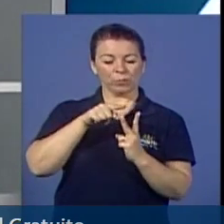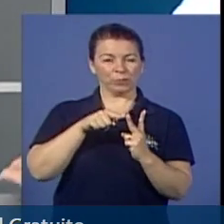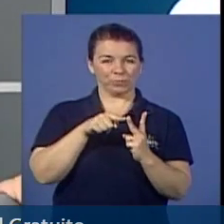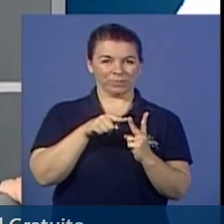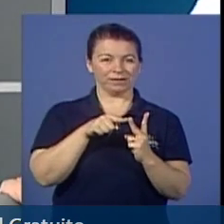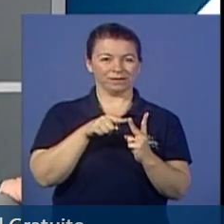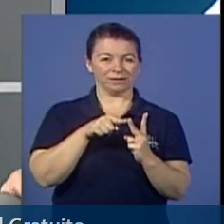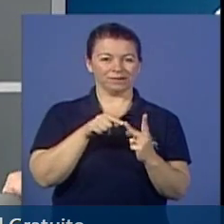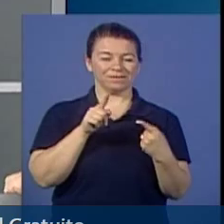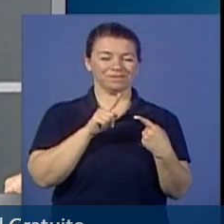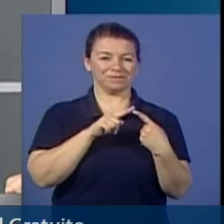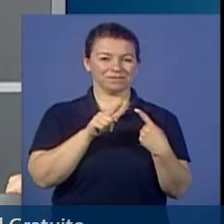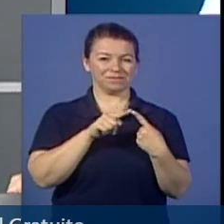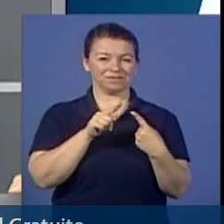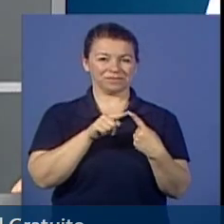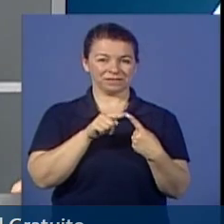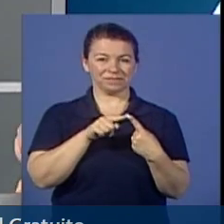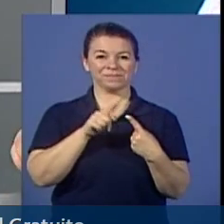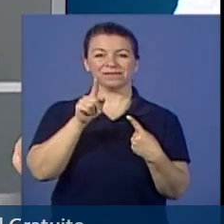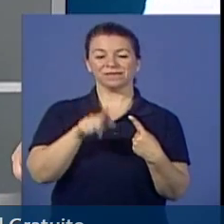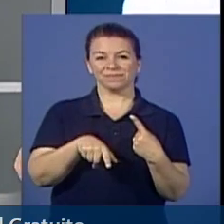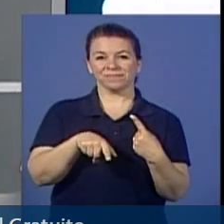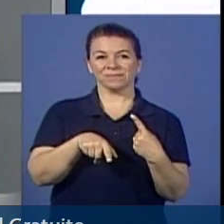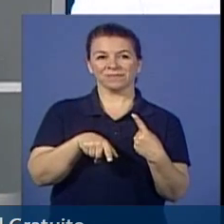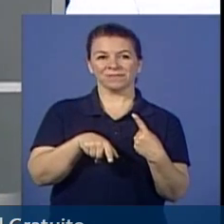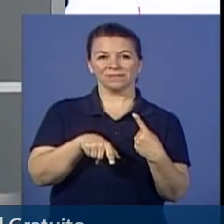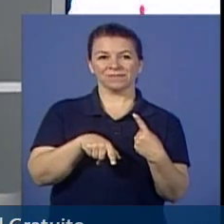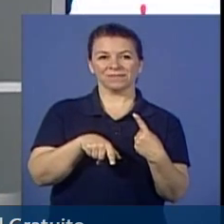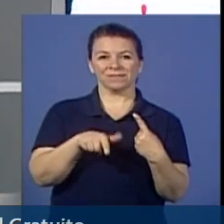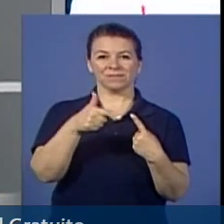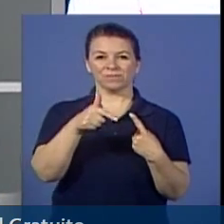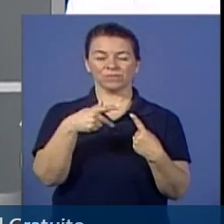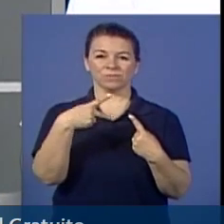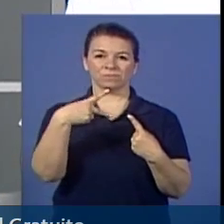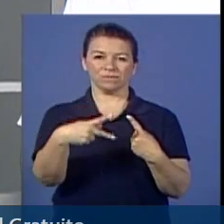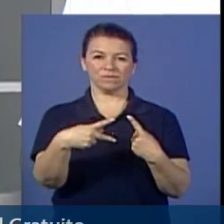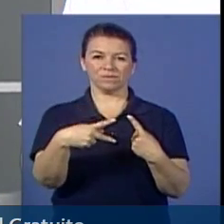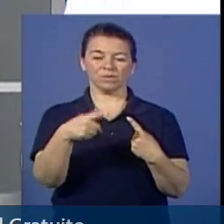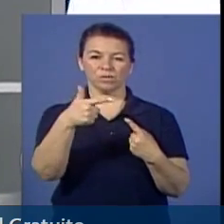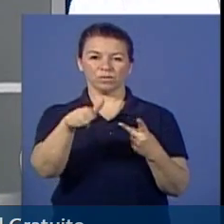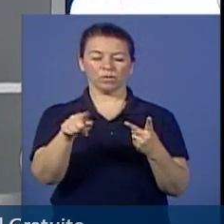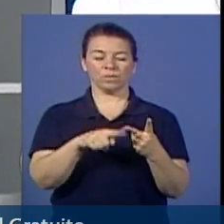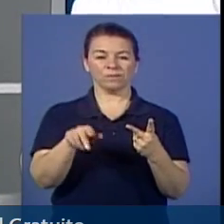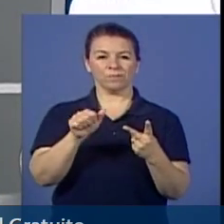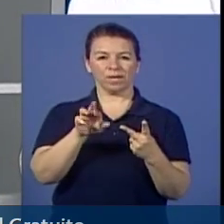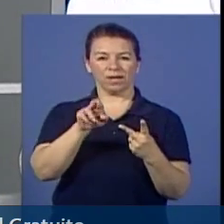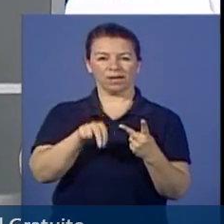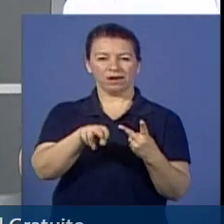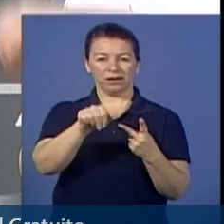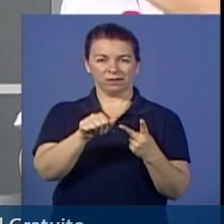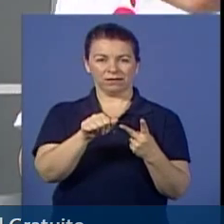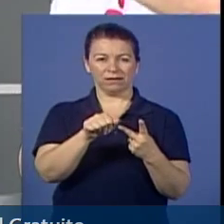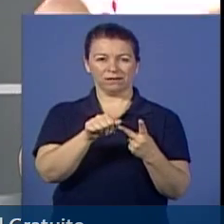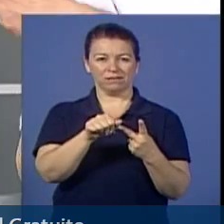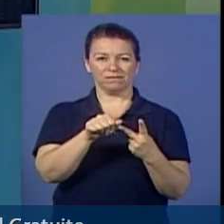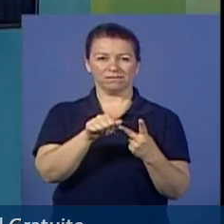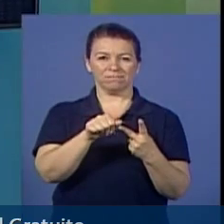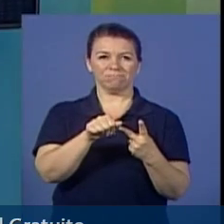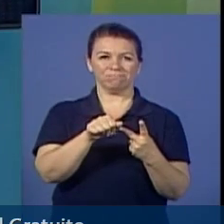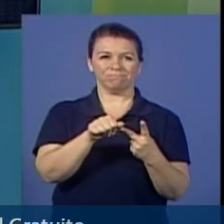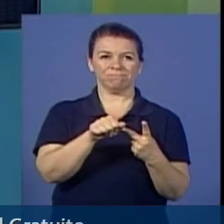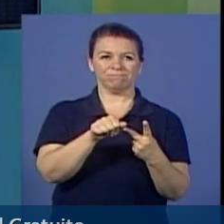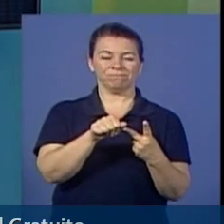siglas. Uma sem o P que tem hoje. Exatamente. E outra se chamava Lê, não é? Exatamente. É